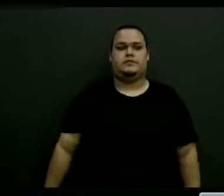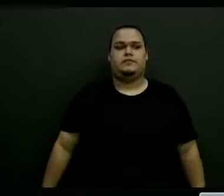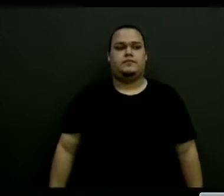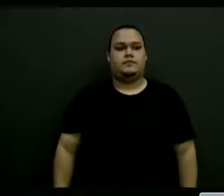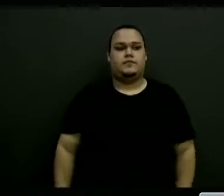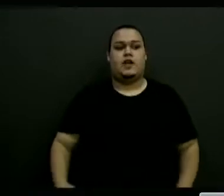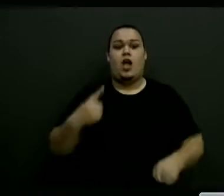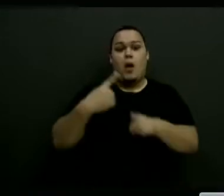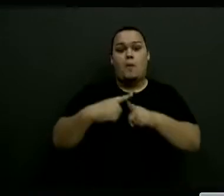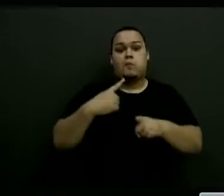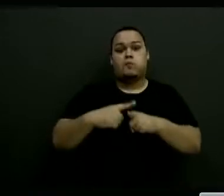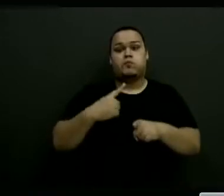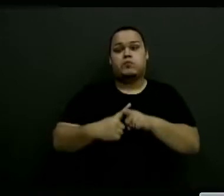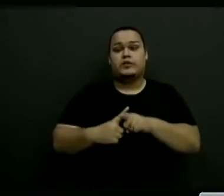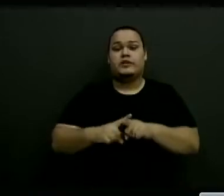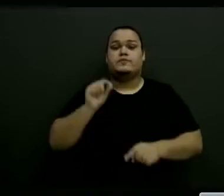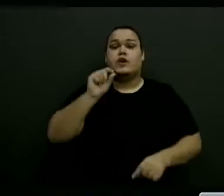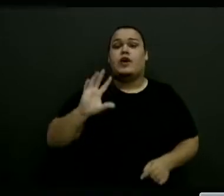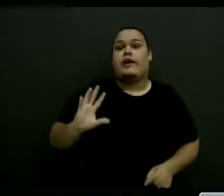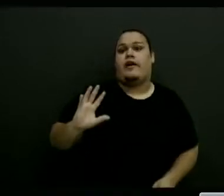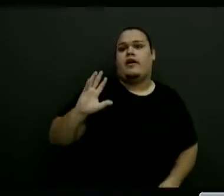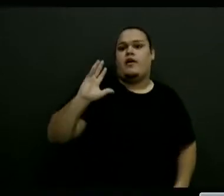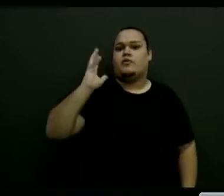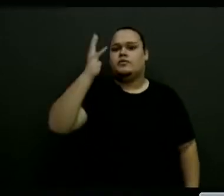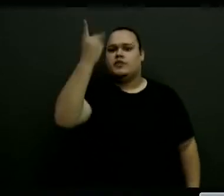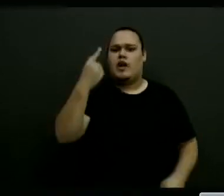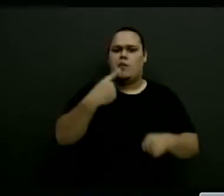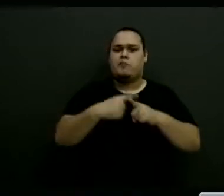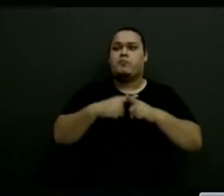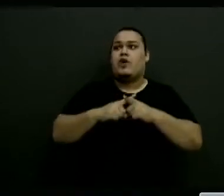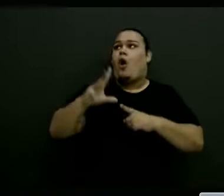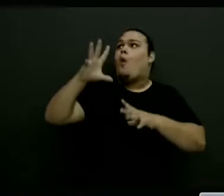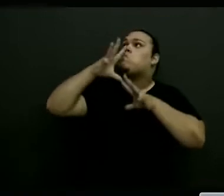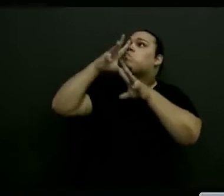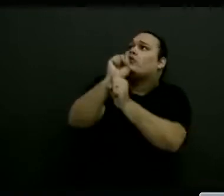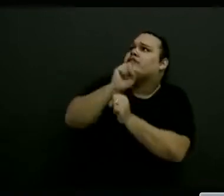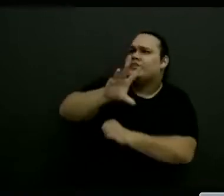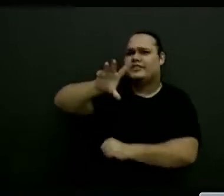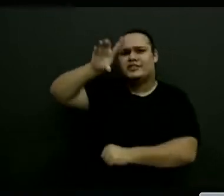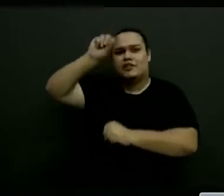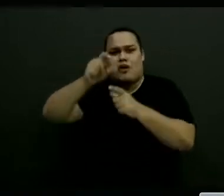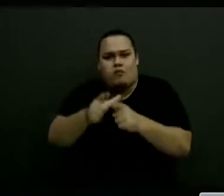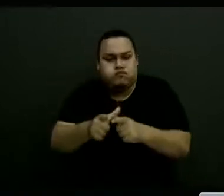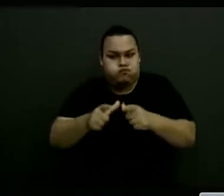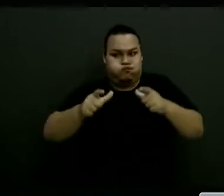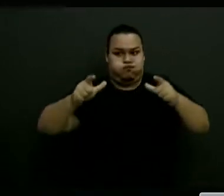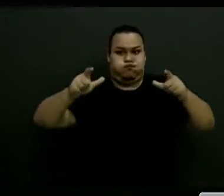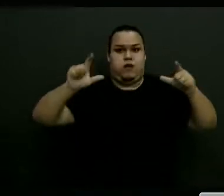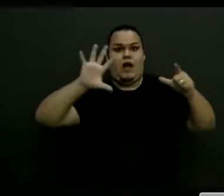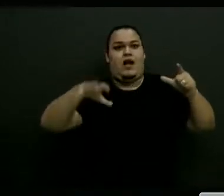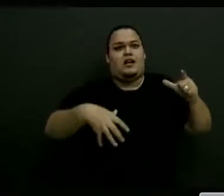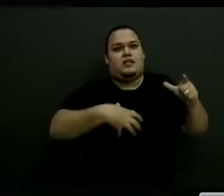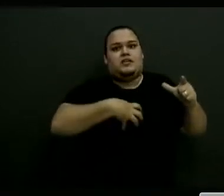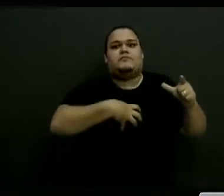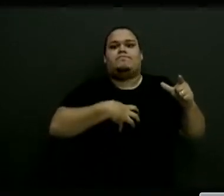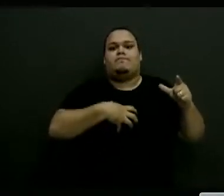E qual a sobreexcelente grandeza do seu poder para com nós, os que cremos, segundo a operação